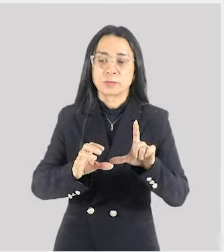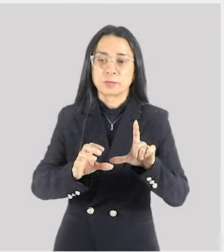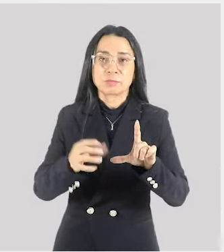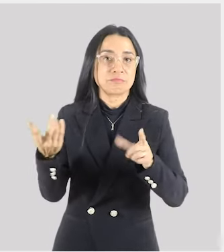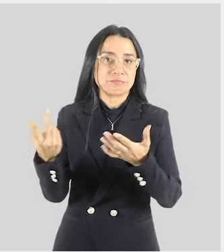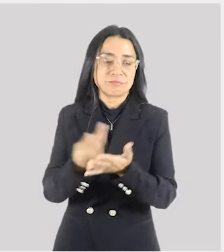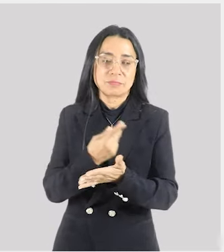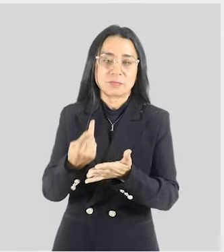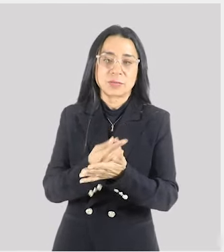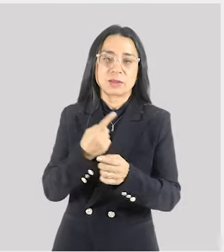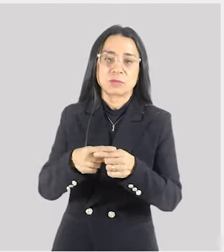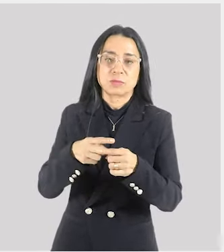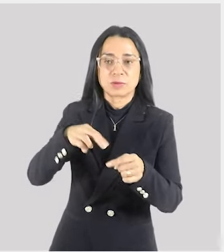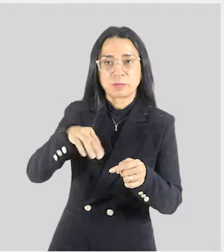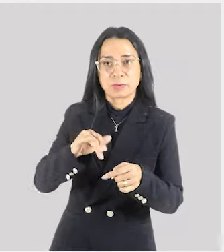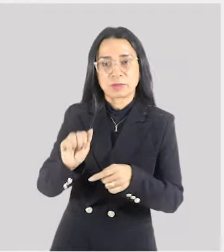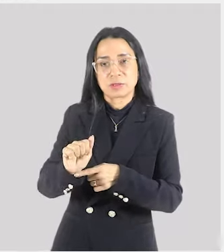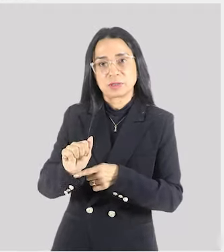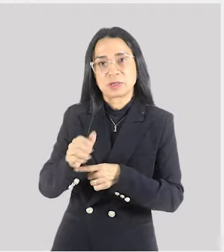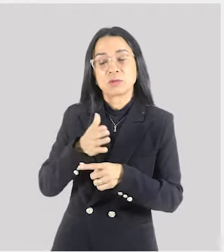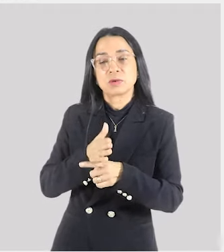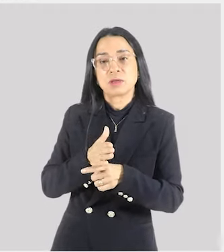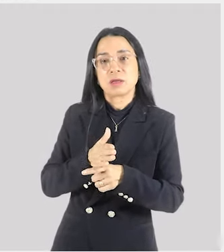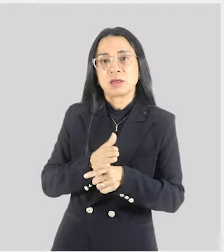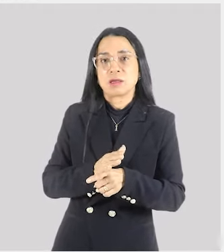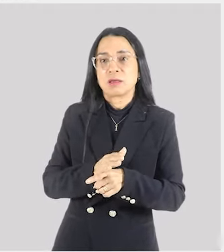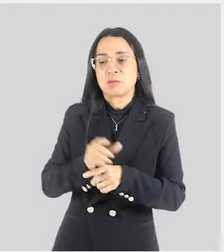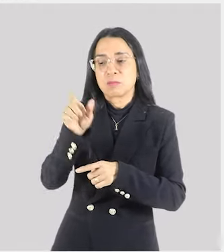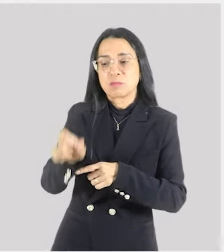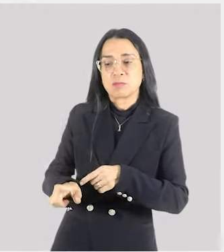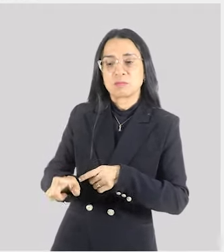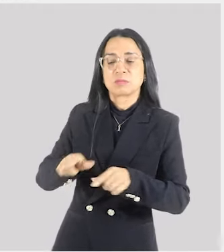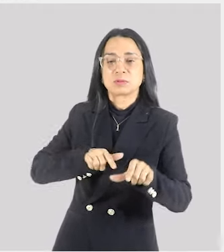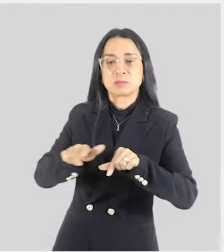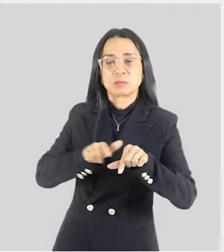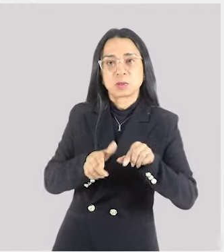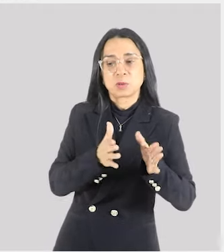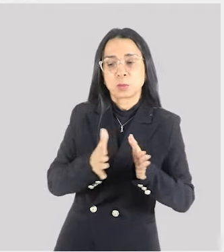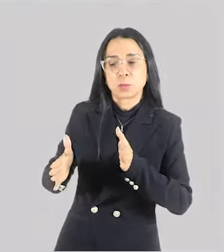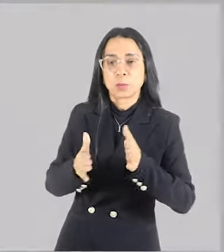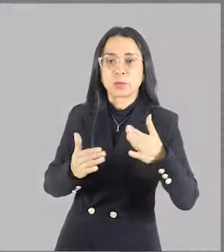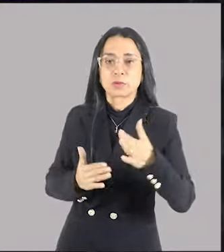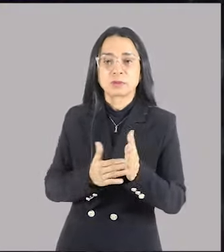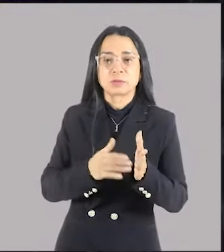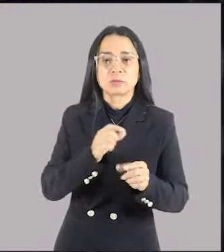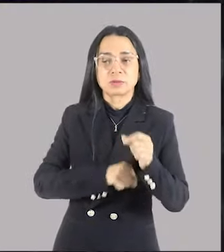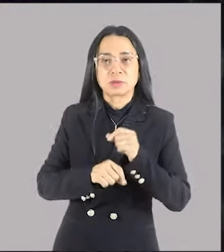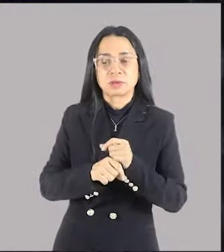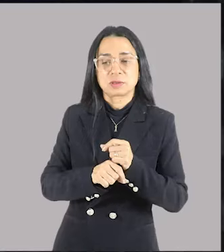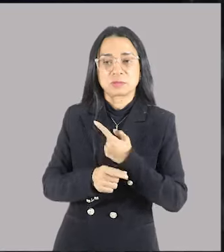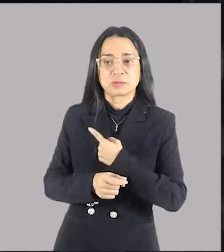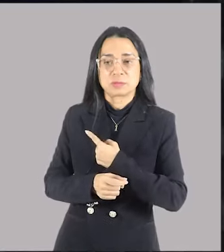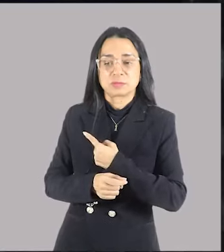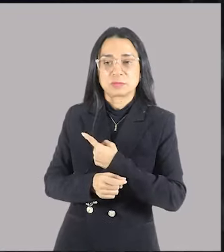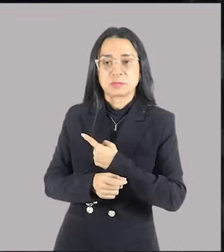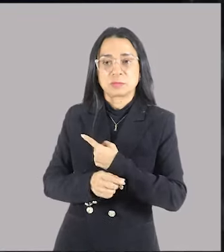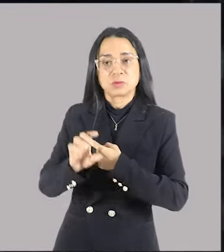pronto porque Maria é uma servidora temporária só é estável o servidor estatal